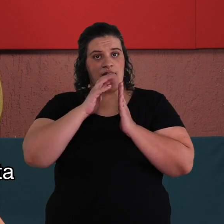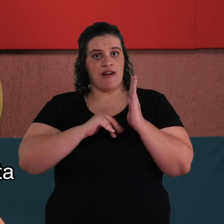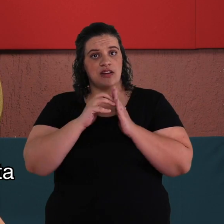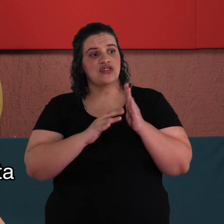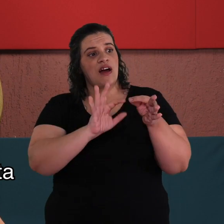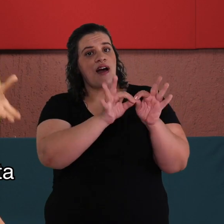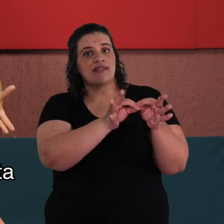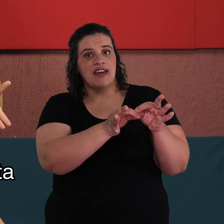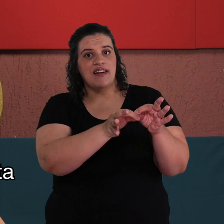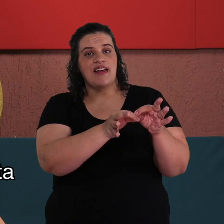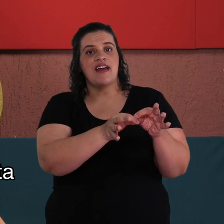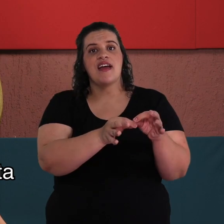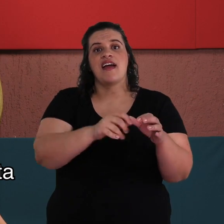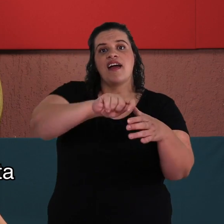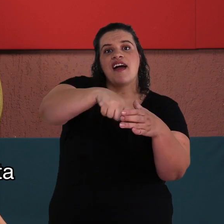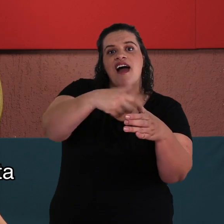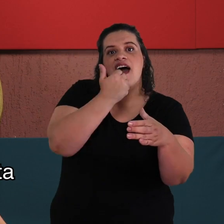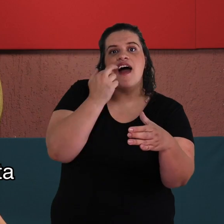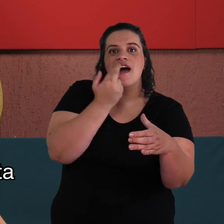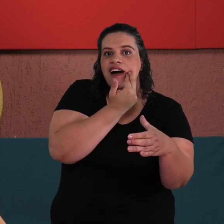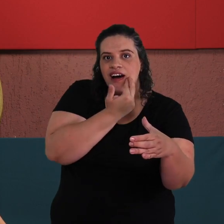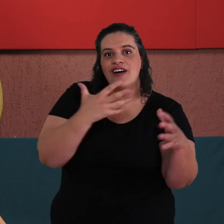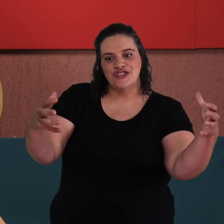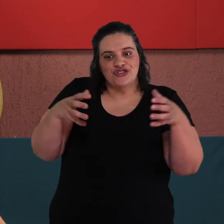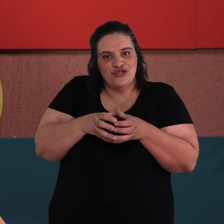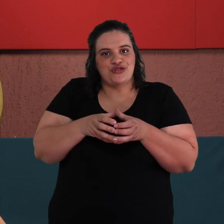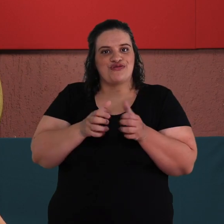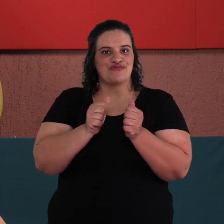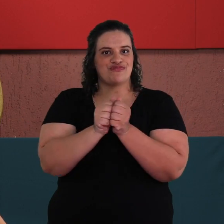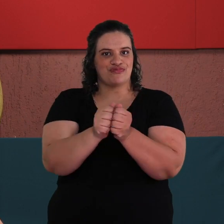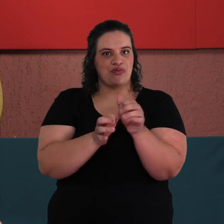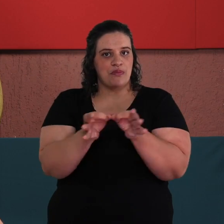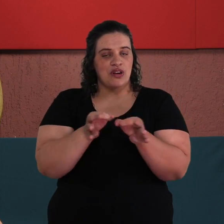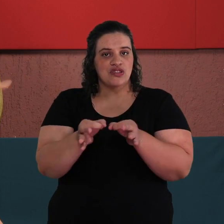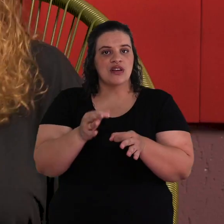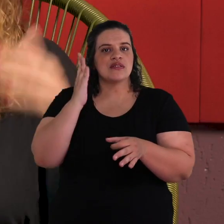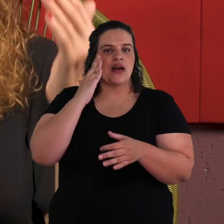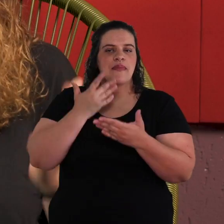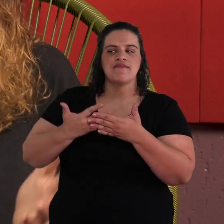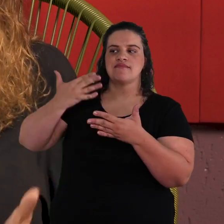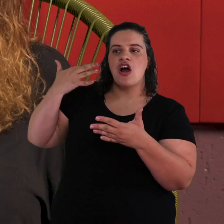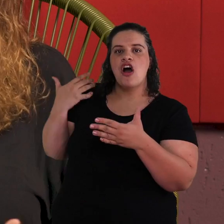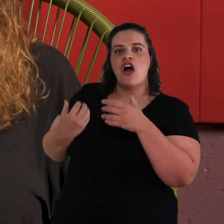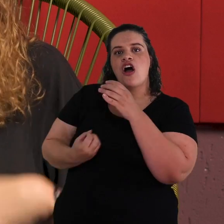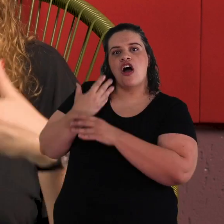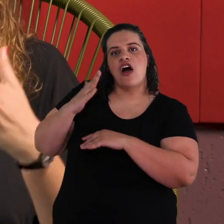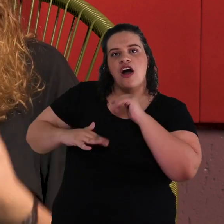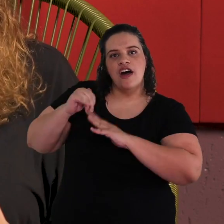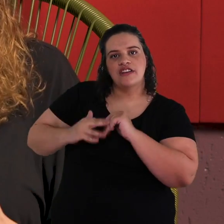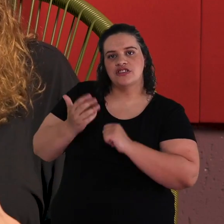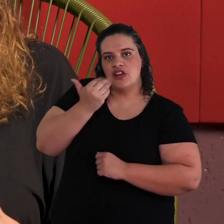a professora de artes ou atelierista e a merendeira e criar um projeto em que a gente tenha a origem do alimento,